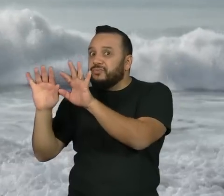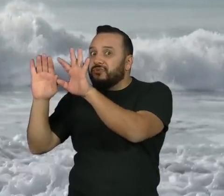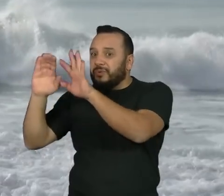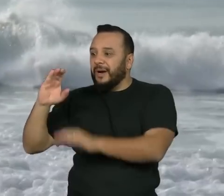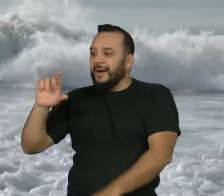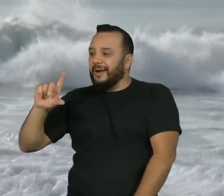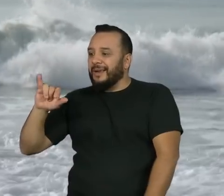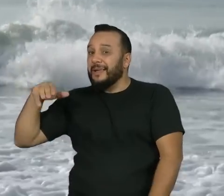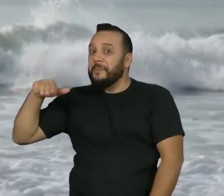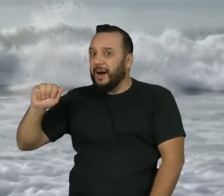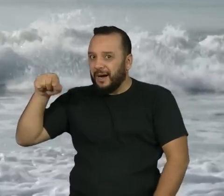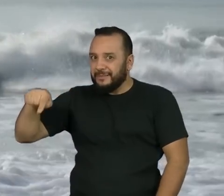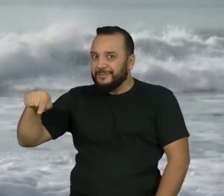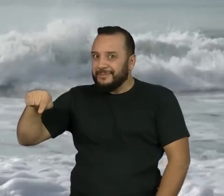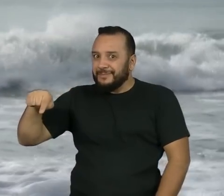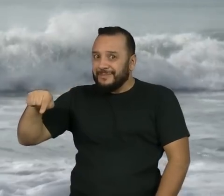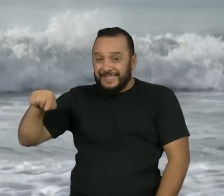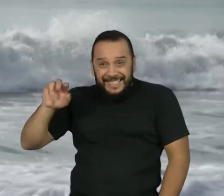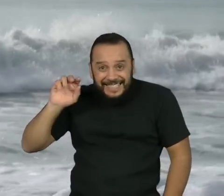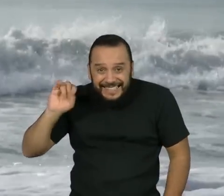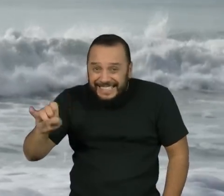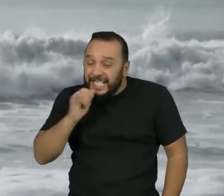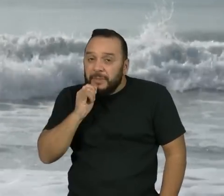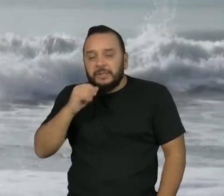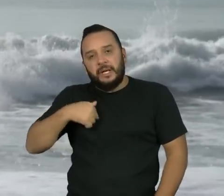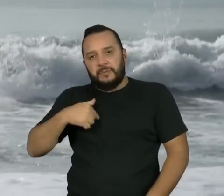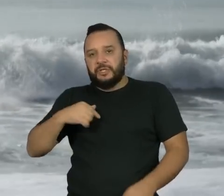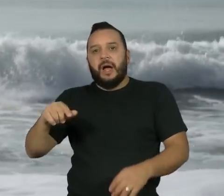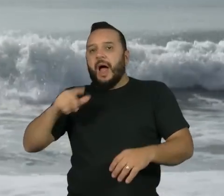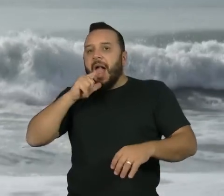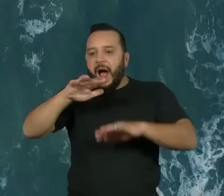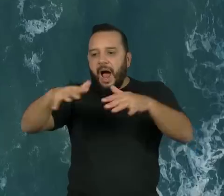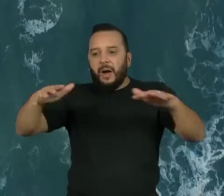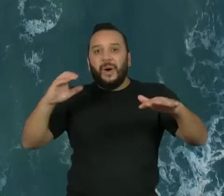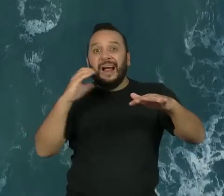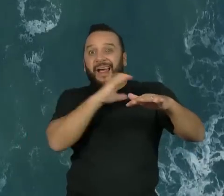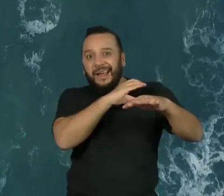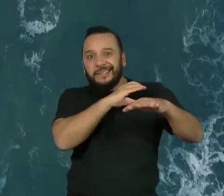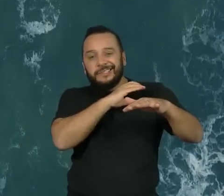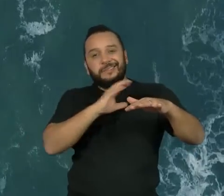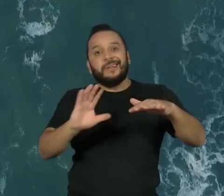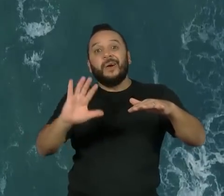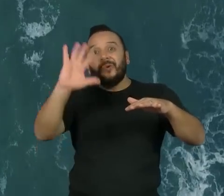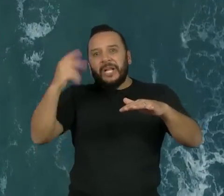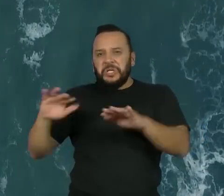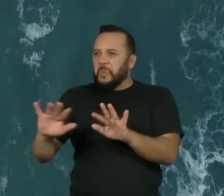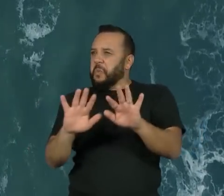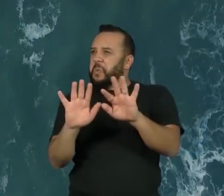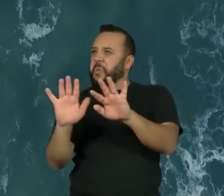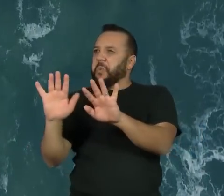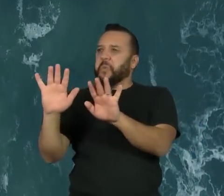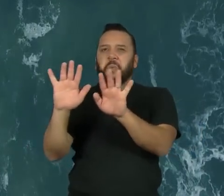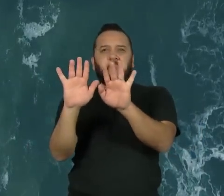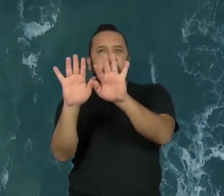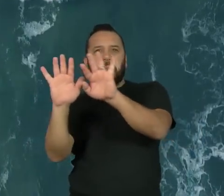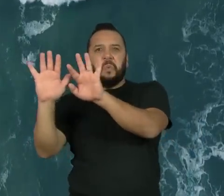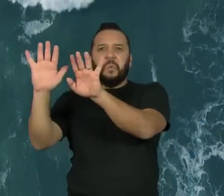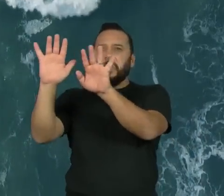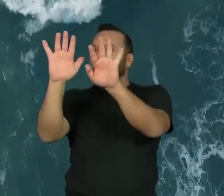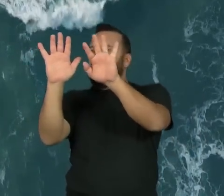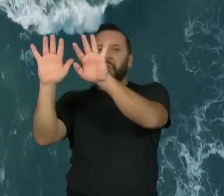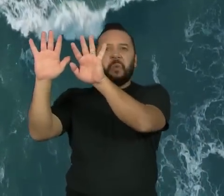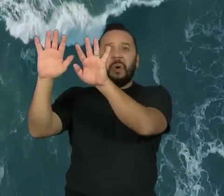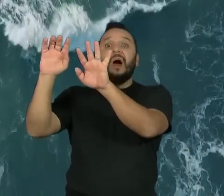na atmosfera. Se os oceanos aquecem por conta do aquecimento global, há maior evaporação. Tendo maior evaporação,